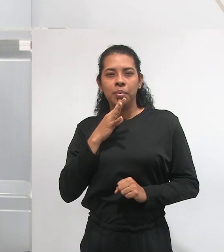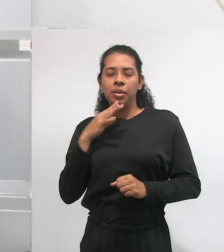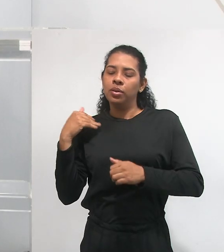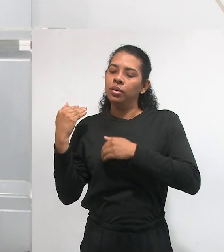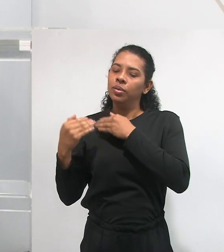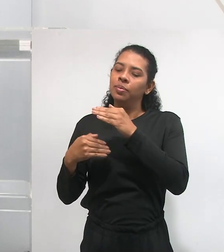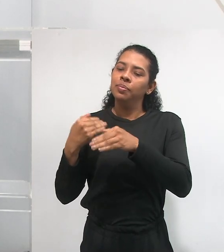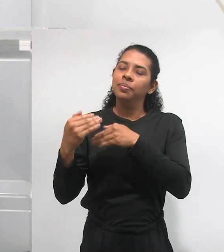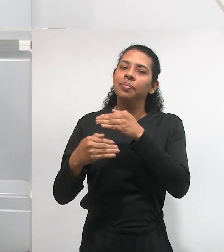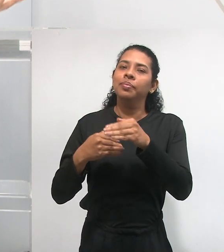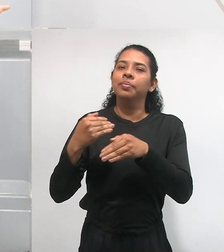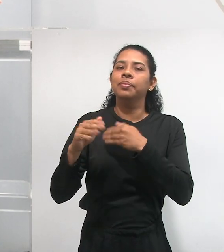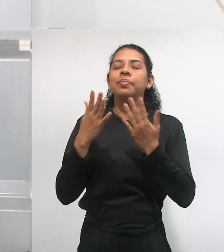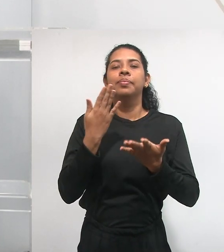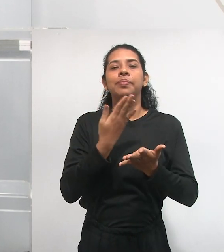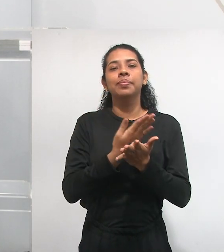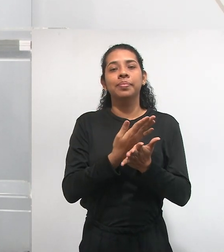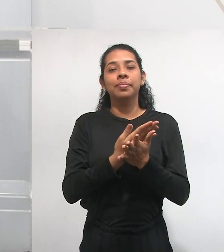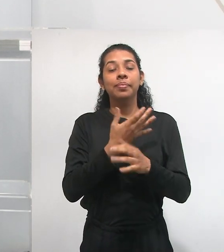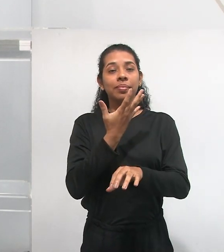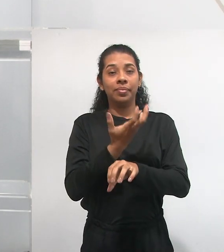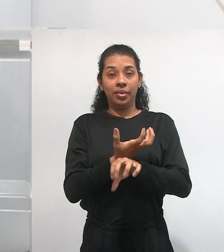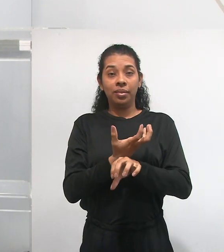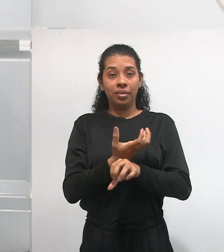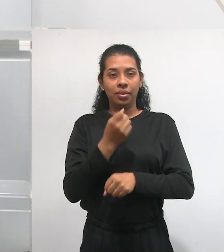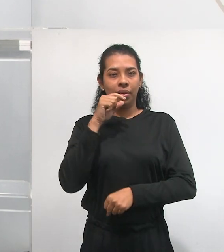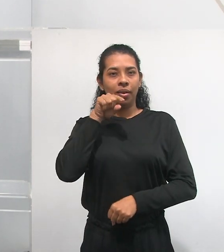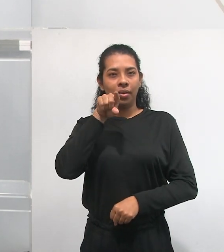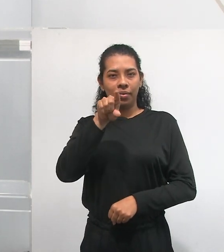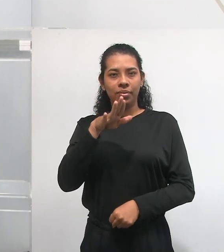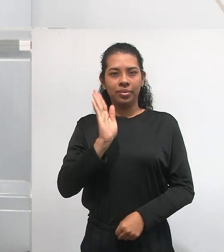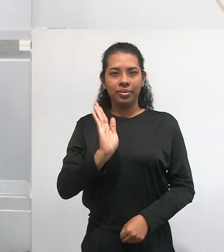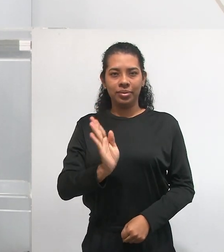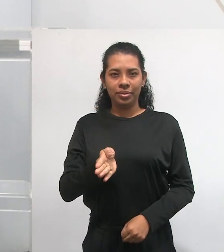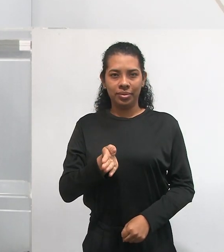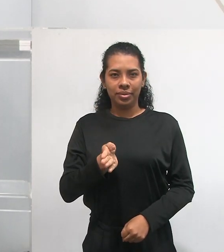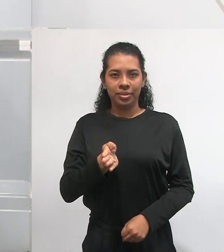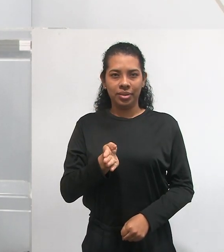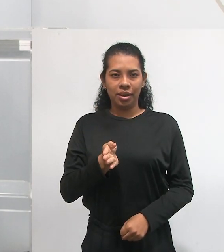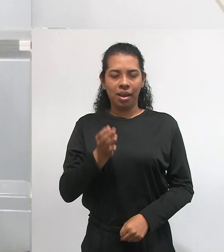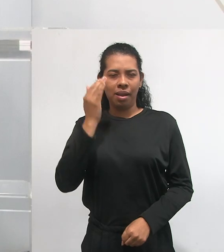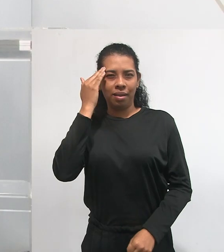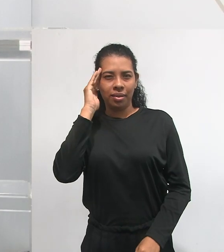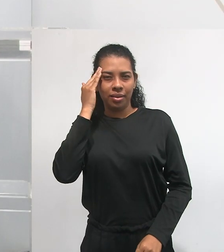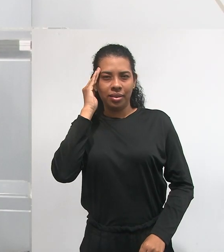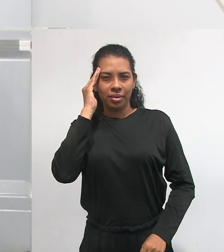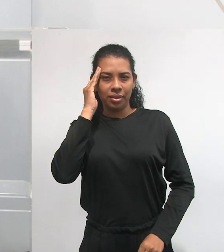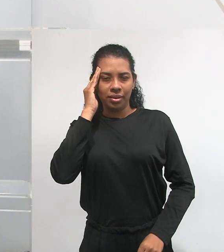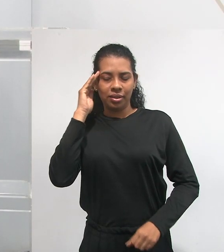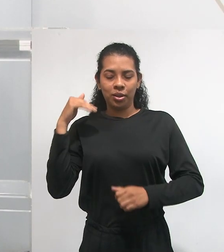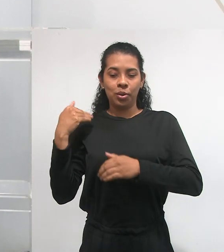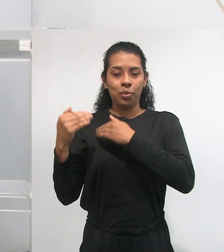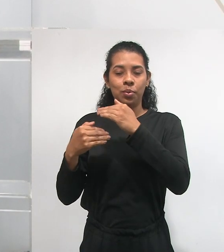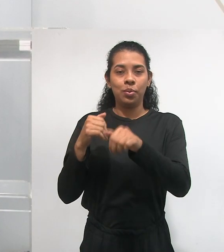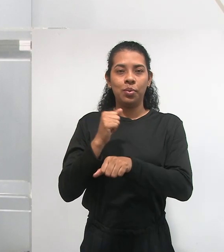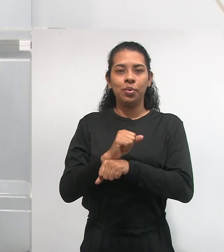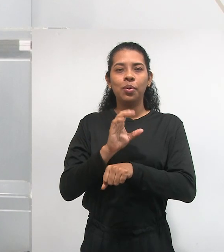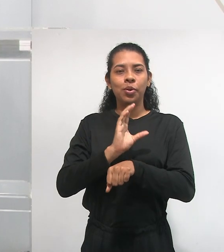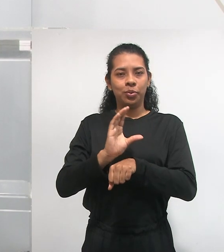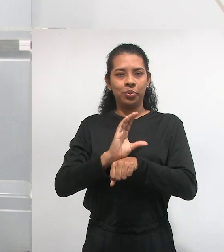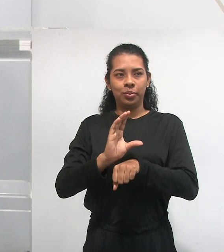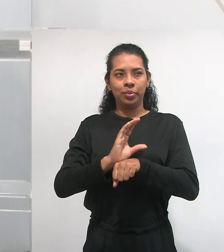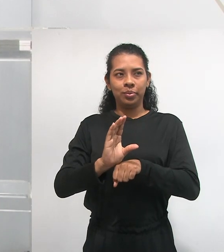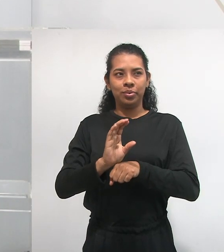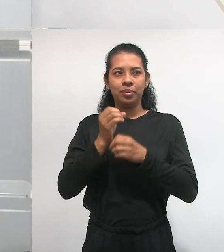essa disciplina e de outras disciplinas que você já deve estar aí todo alinhado ao longo desse curso, tá